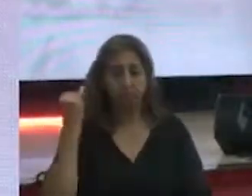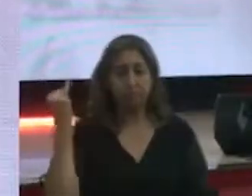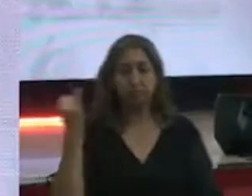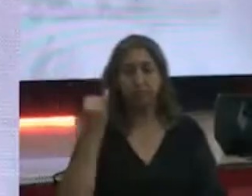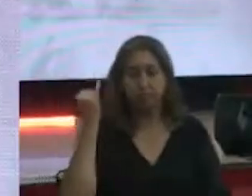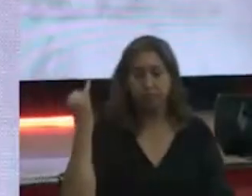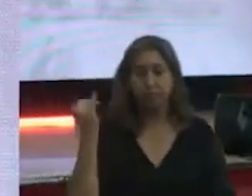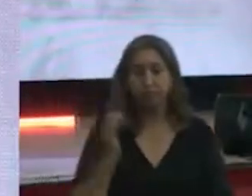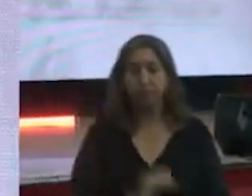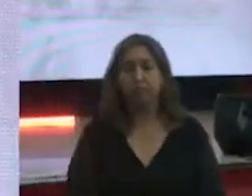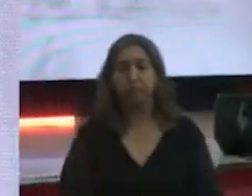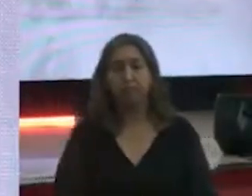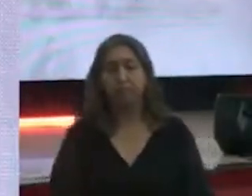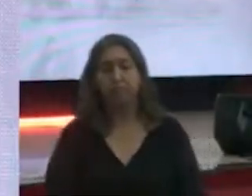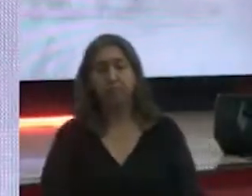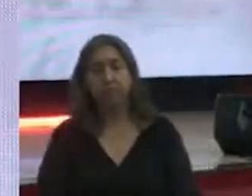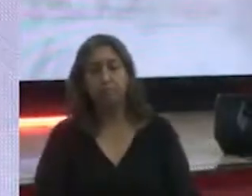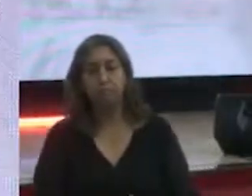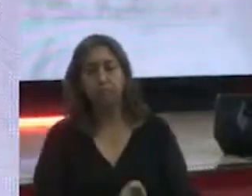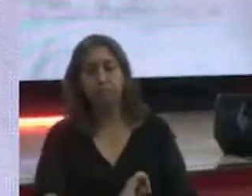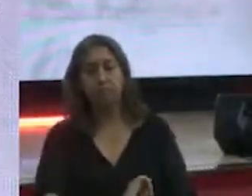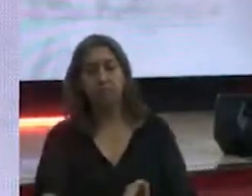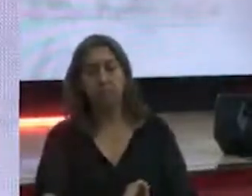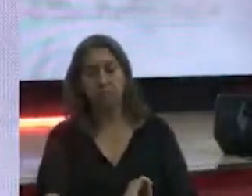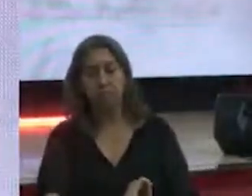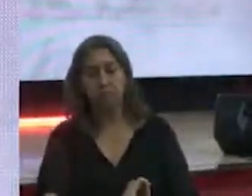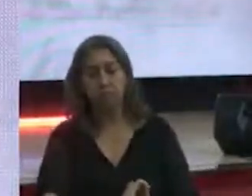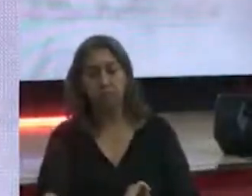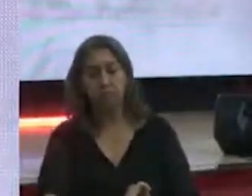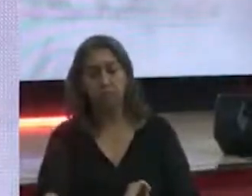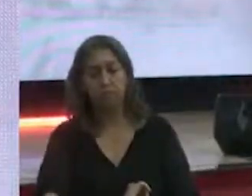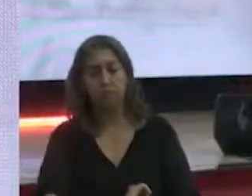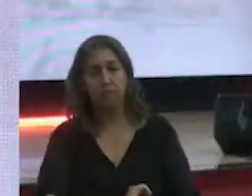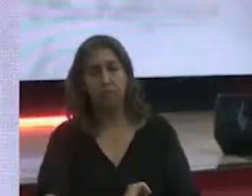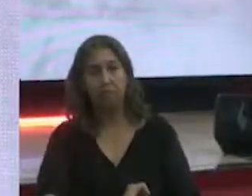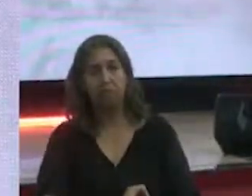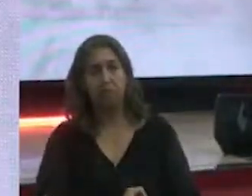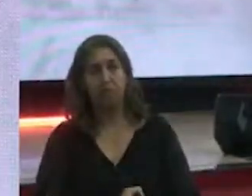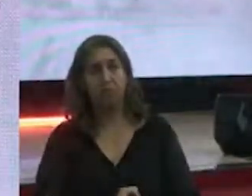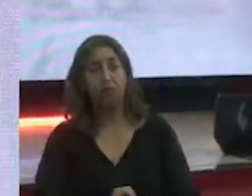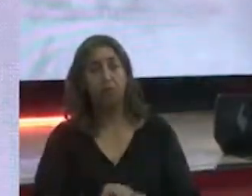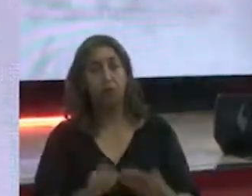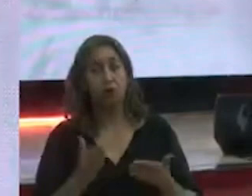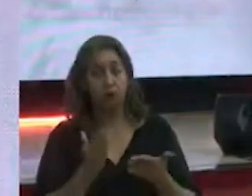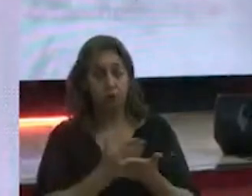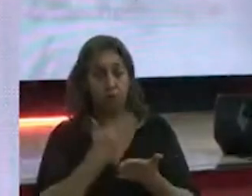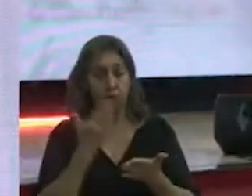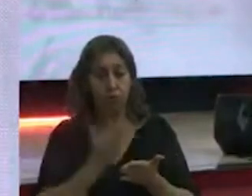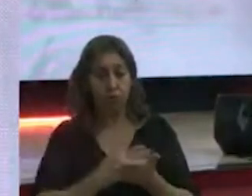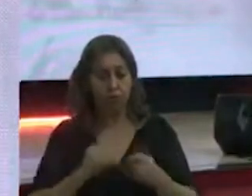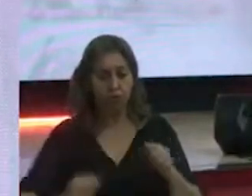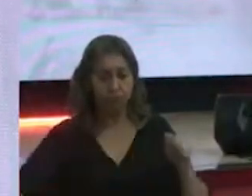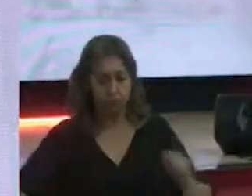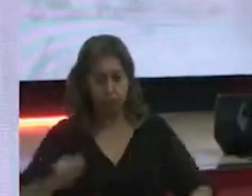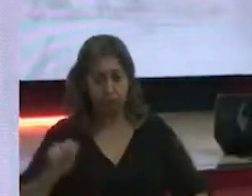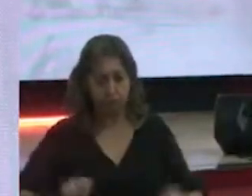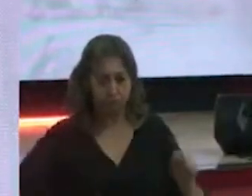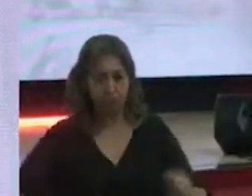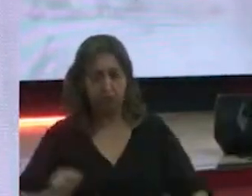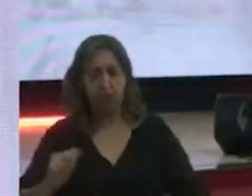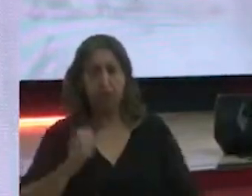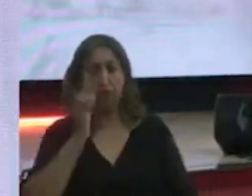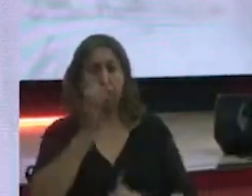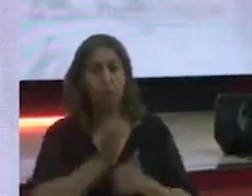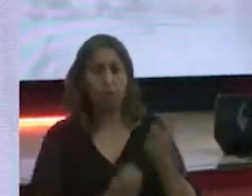relevante que quando o livro de Atos dos Apóstolos no